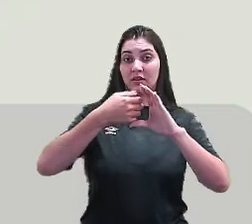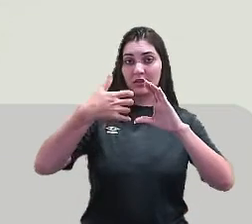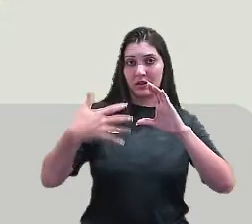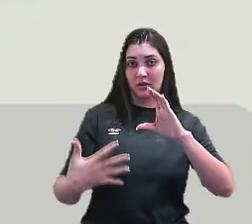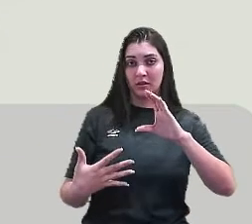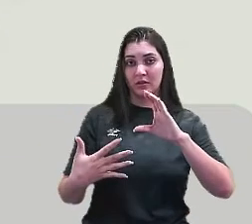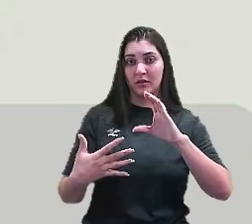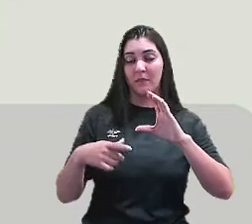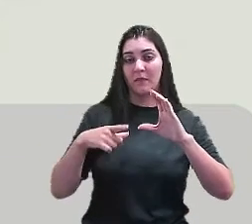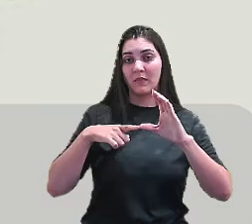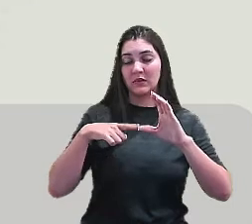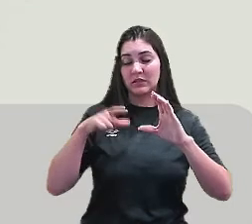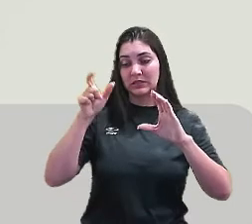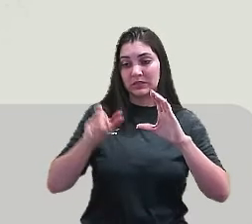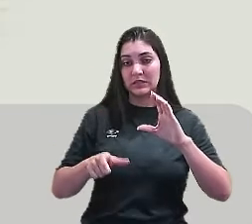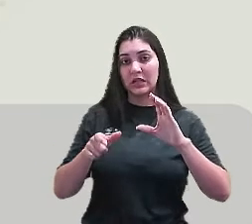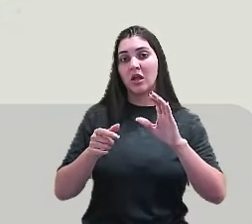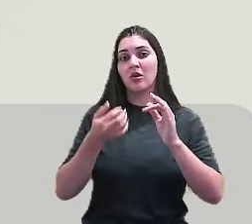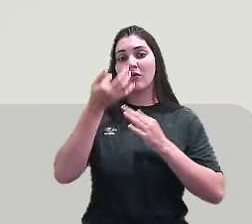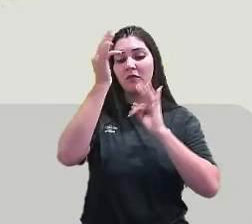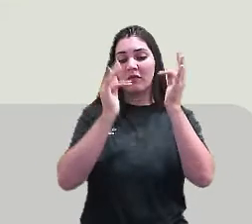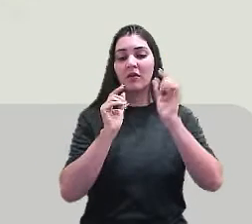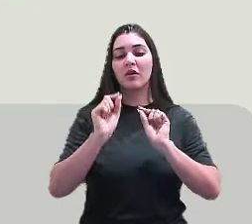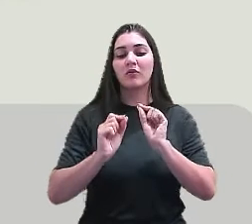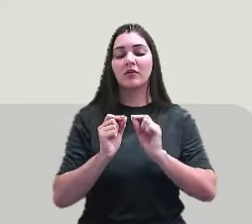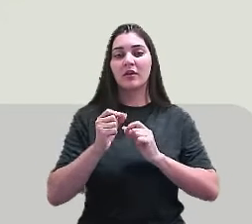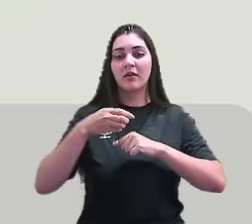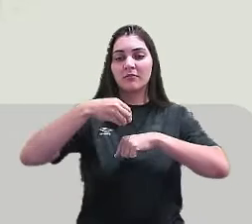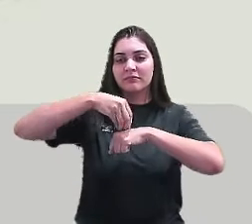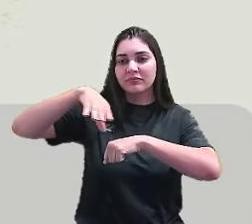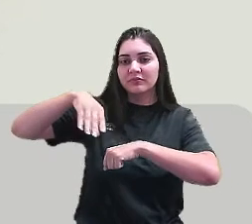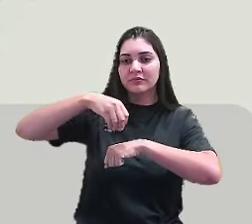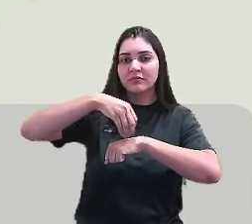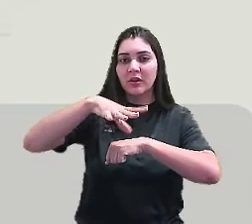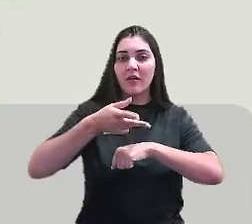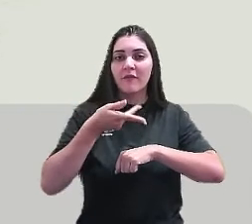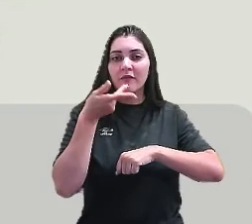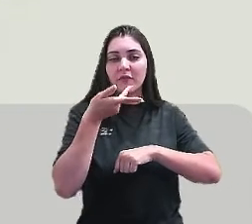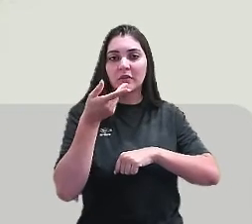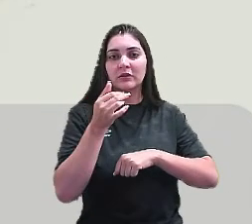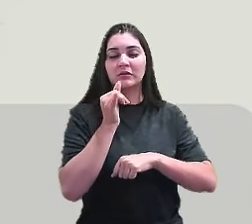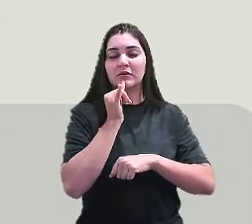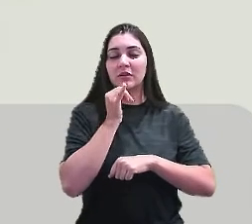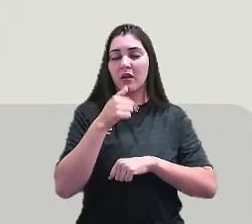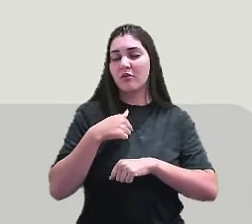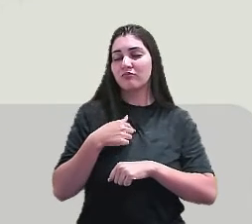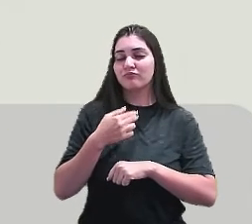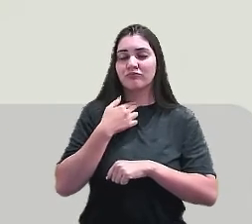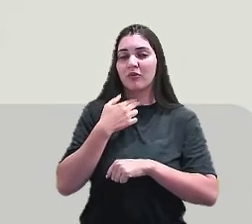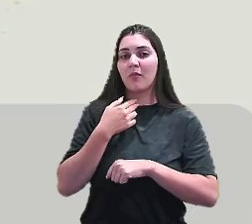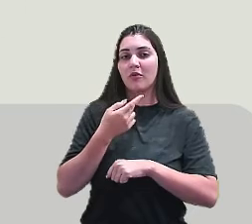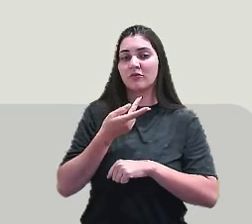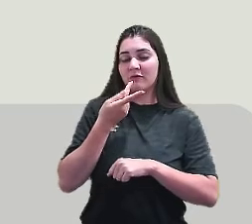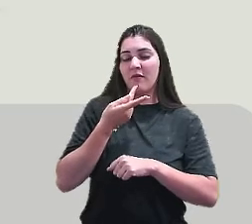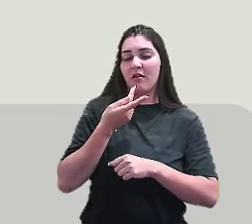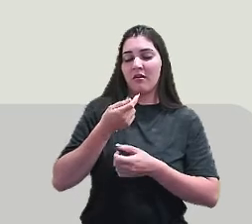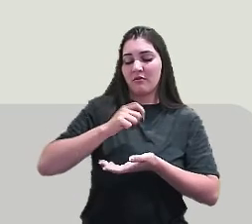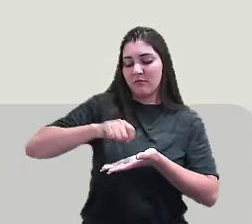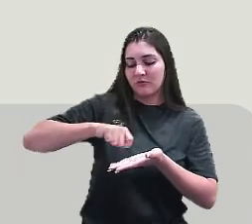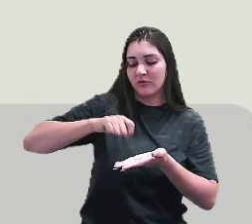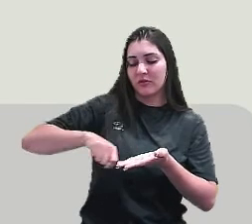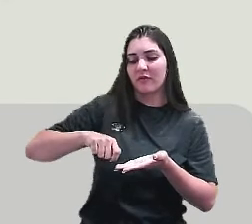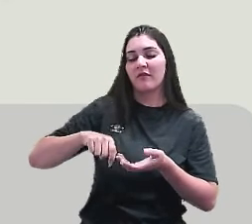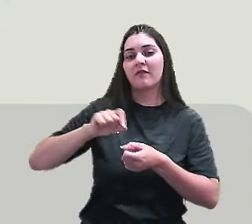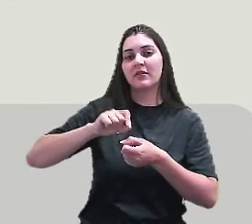Características para ser o folclore, primeiro, tem que ser a transmissão oral. Eu não posso fazer uma história, escrever uma história,